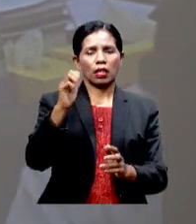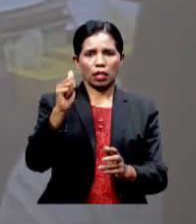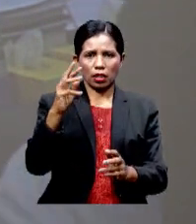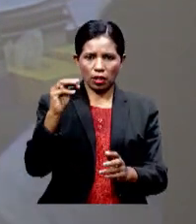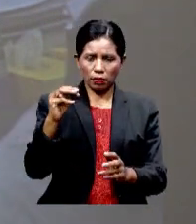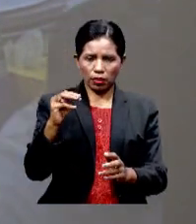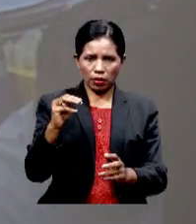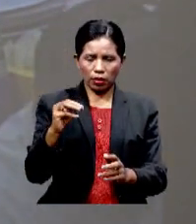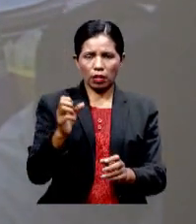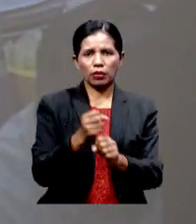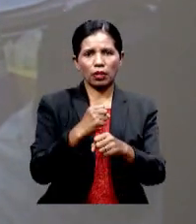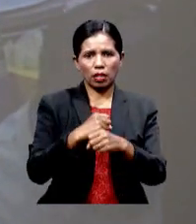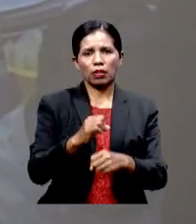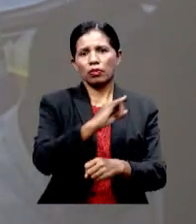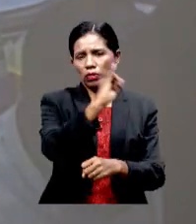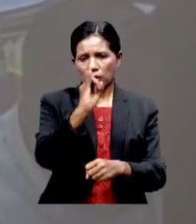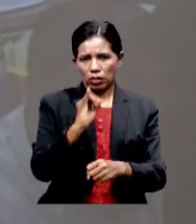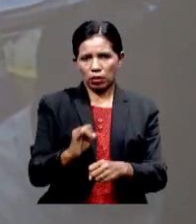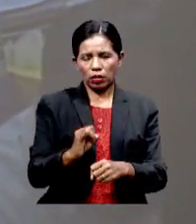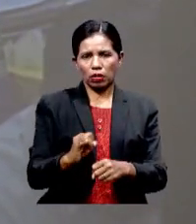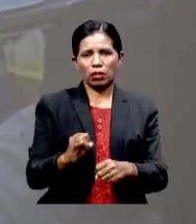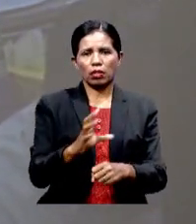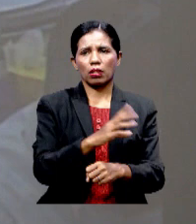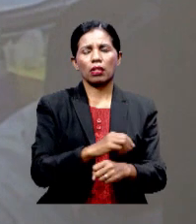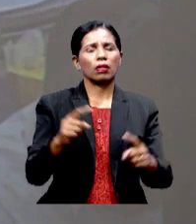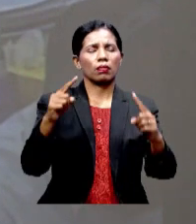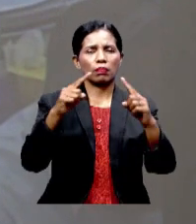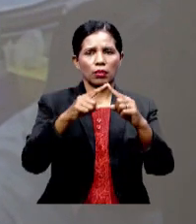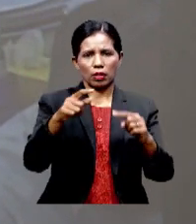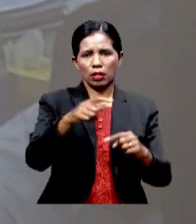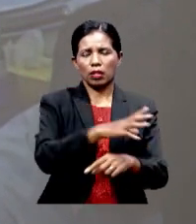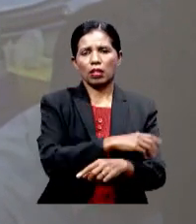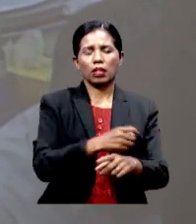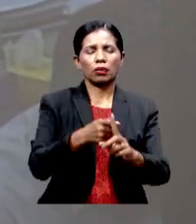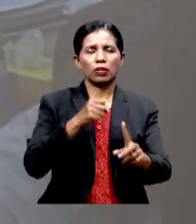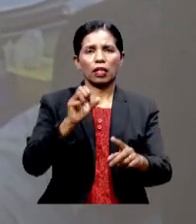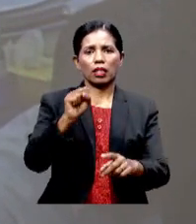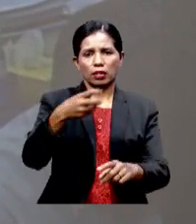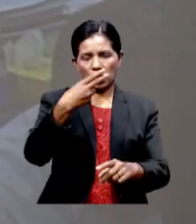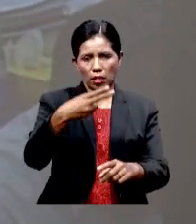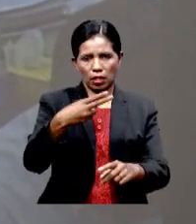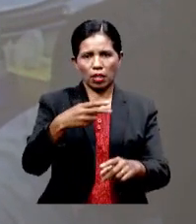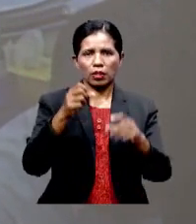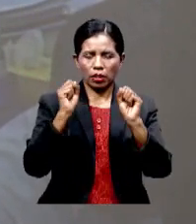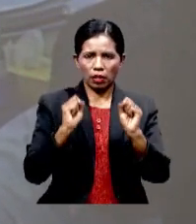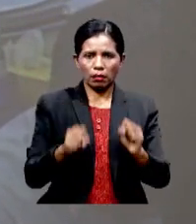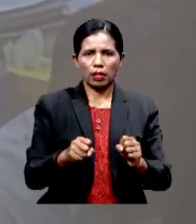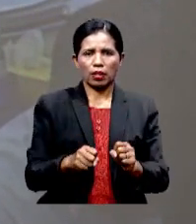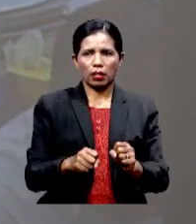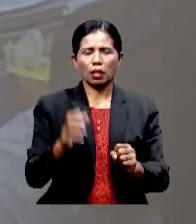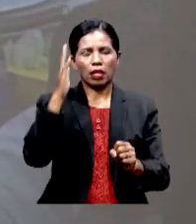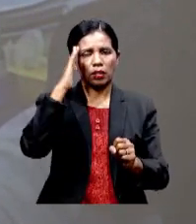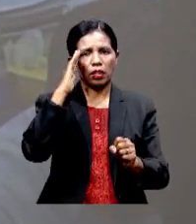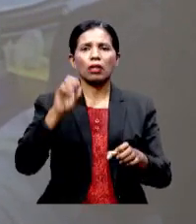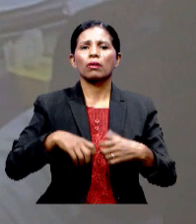atubele investiga comissão organizadora ba, graduação, husi pesate. Atubele hatene